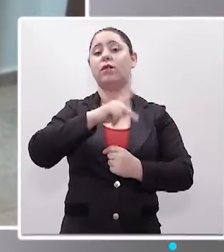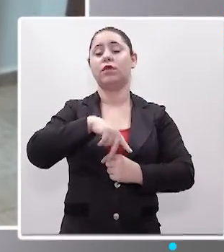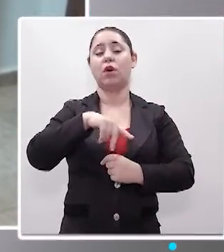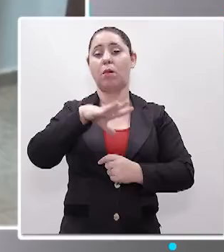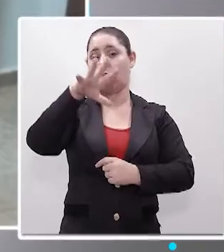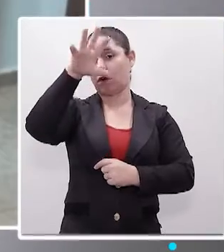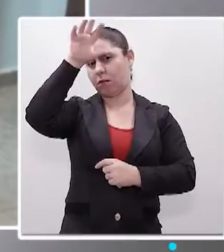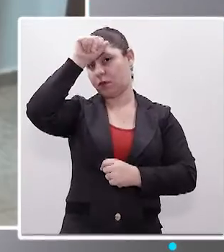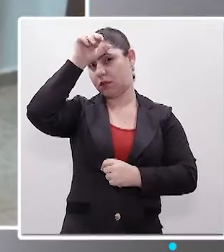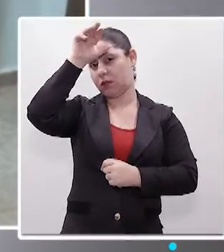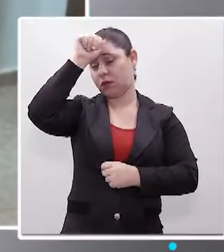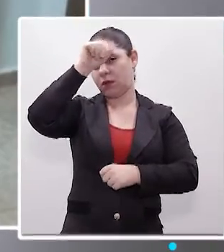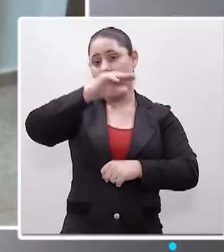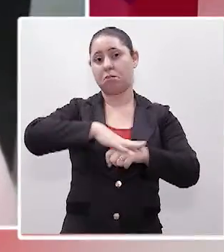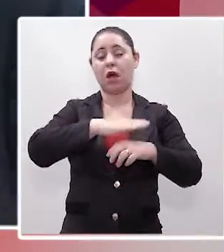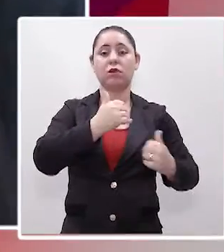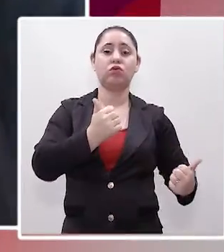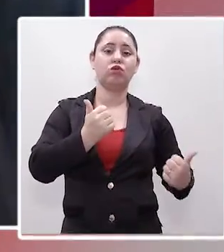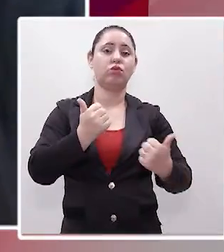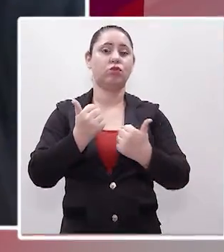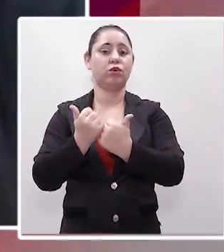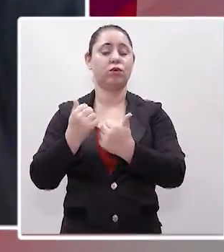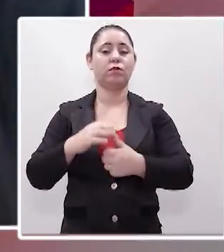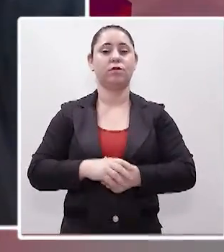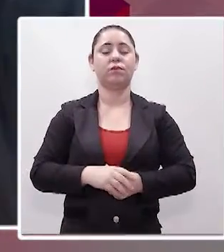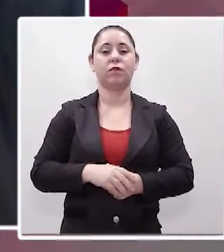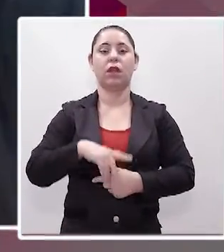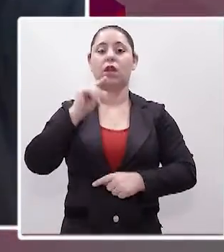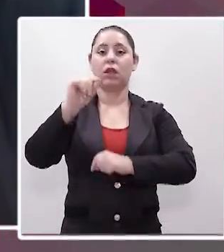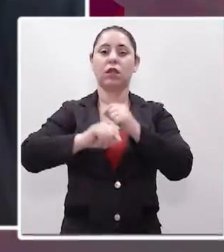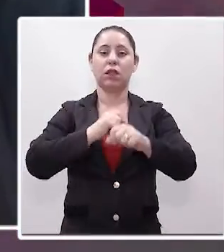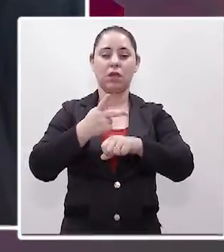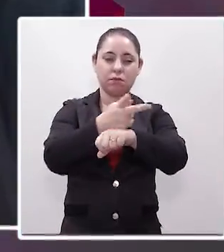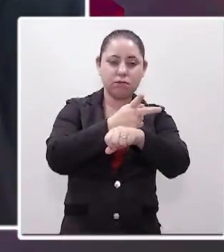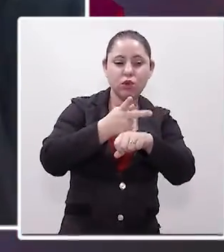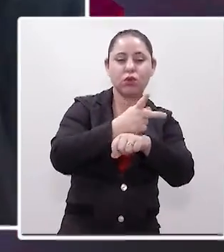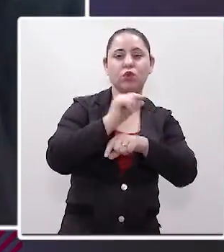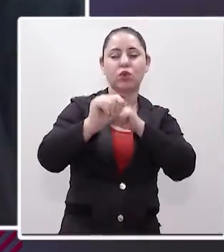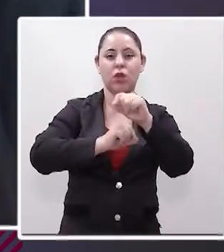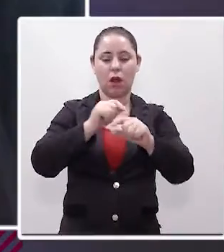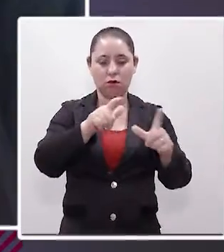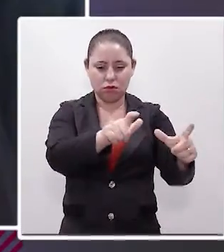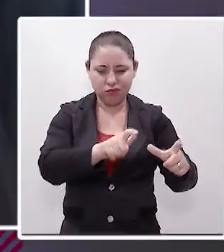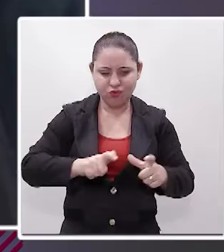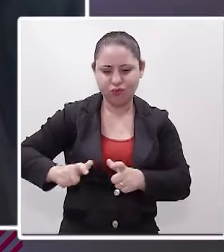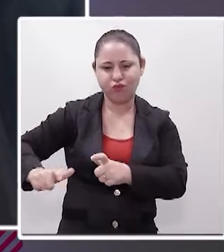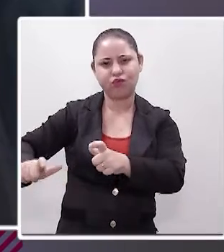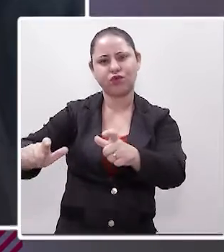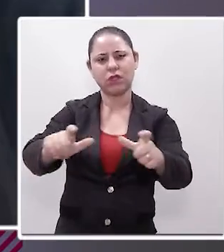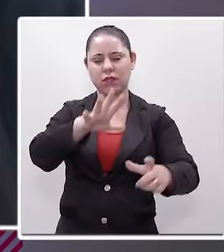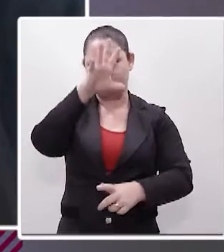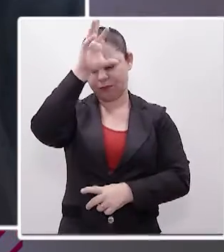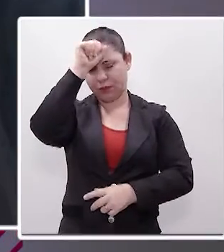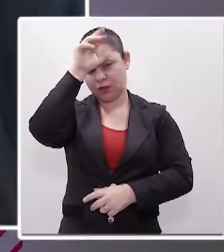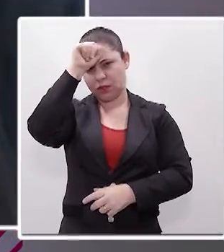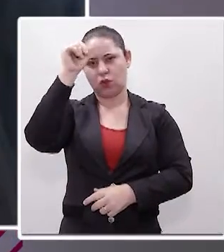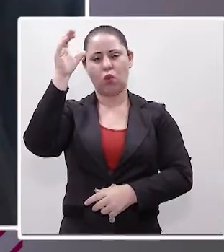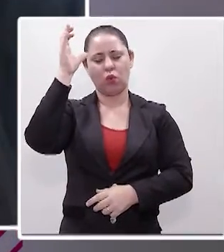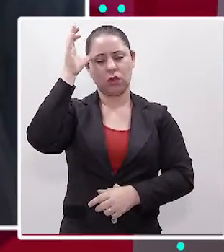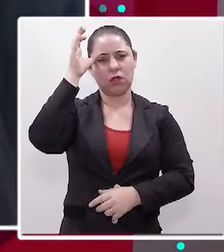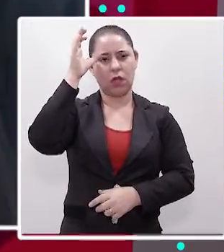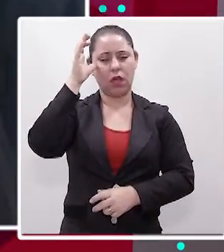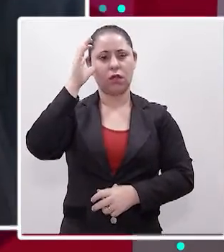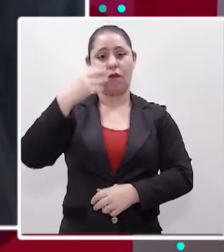do professor para uma aprendizagem mais colaborativa, que explora diversos espaços,